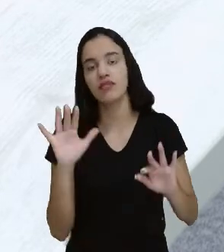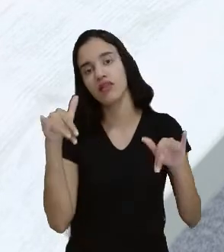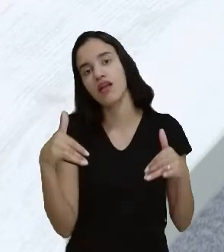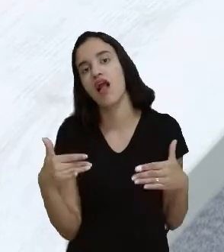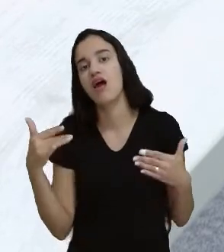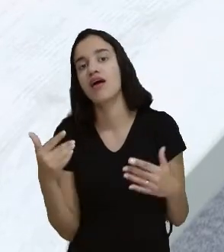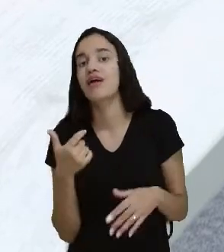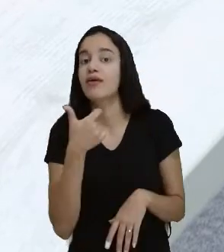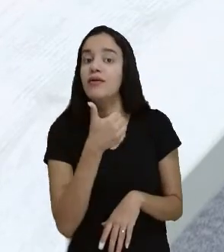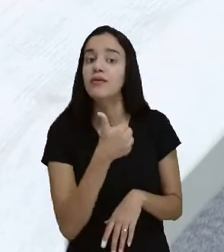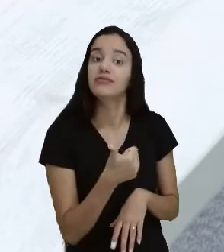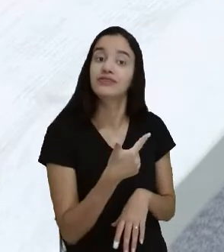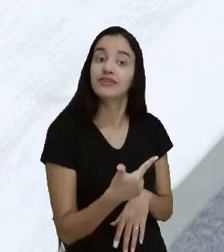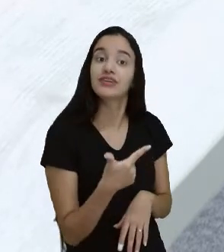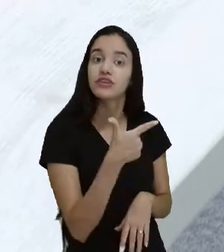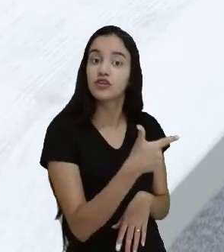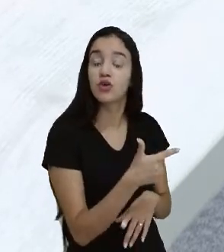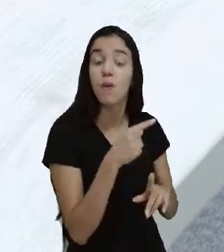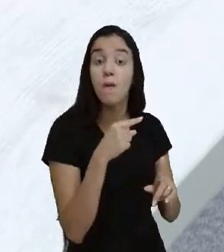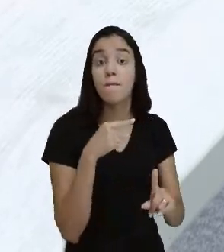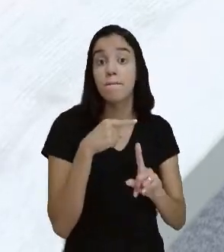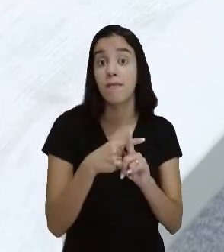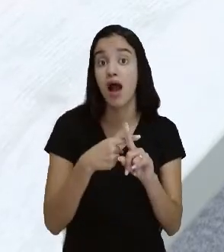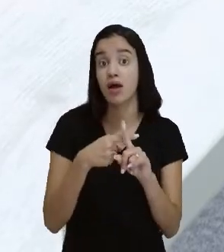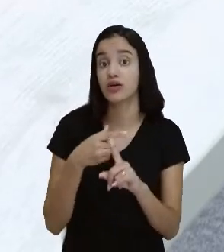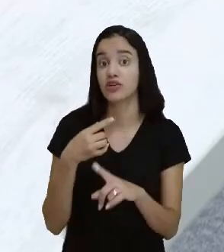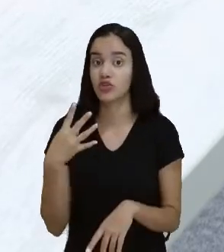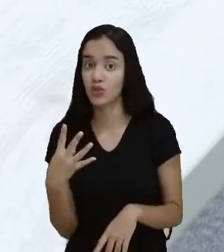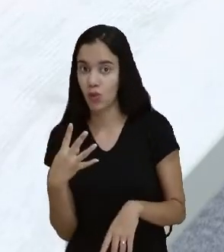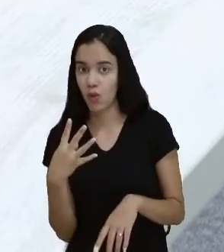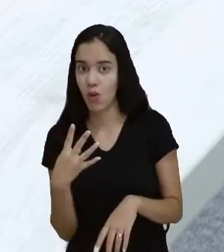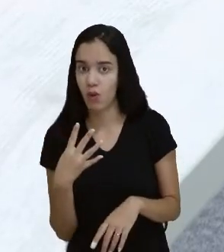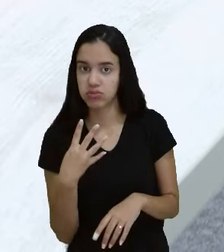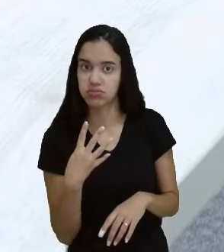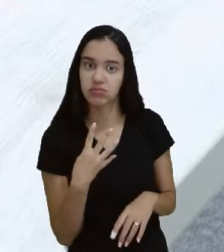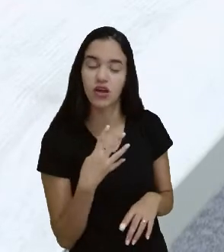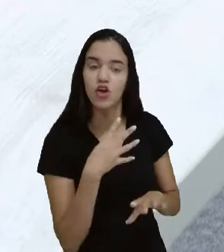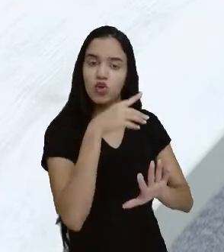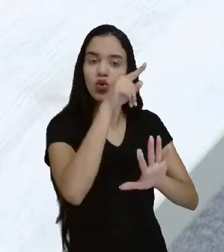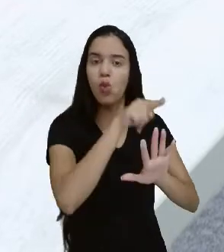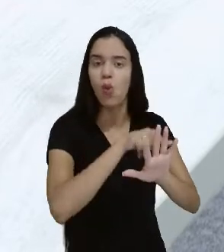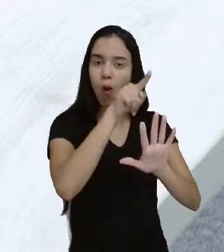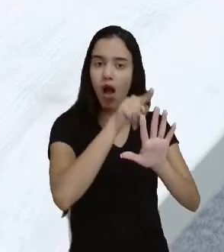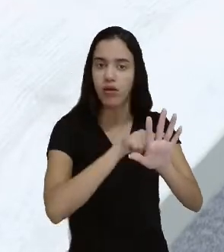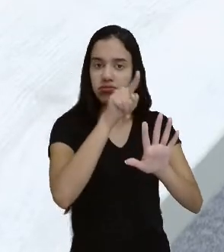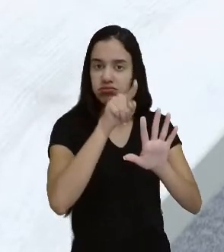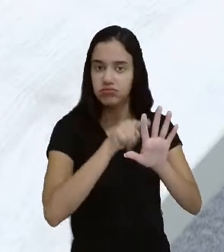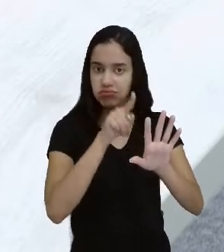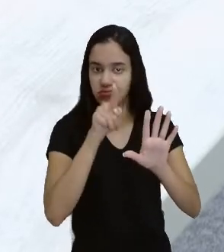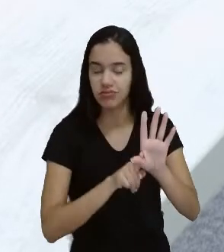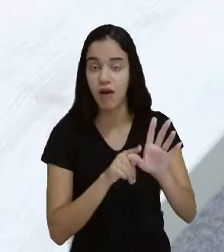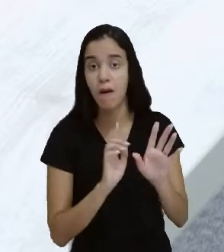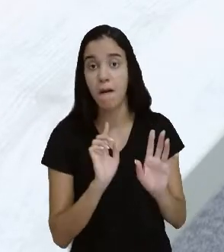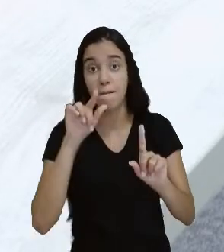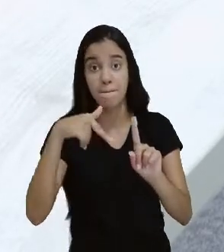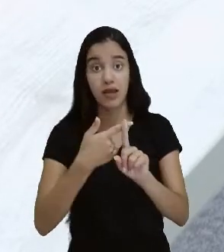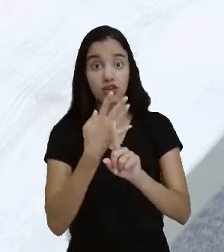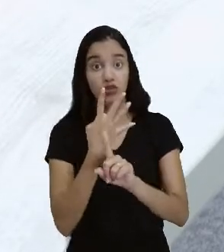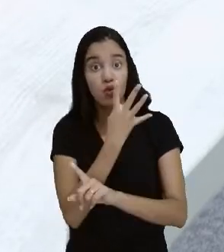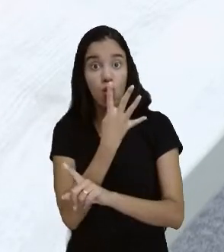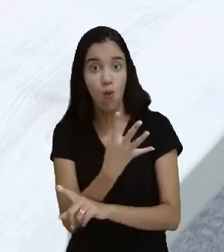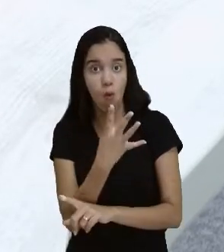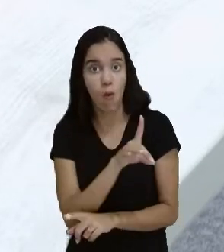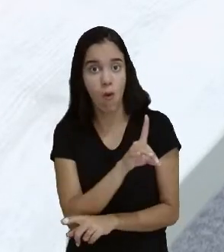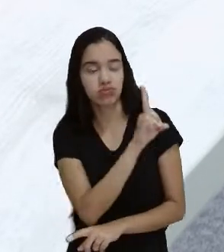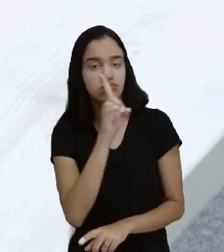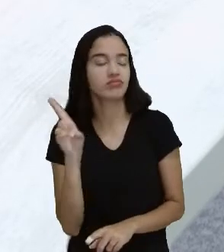será 21 mais 4. Porque a gente contou lá no calendário 21 mais 4 dias,